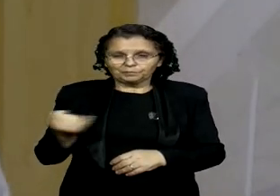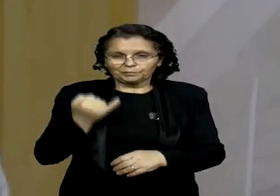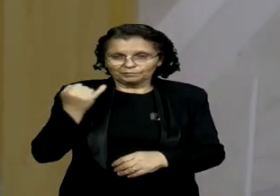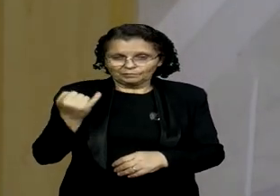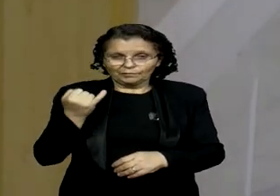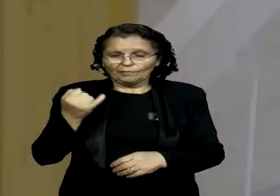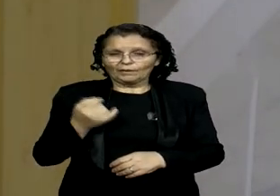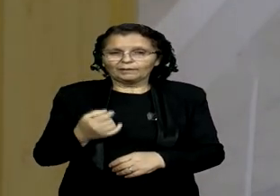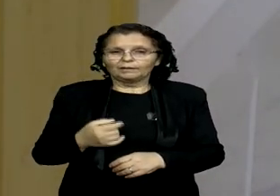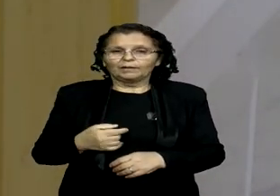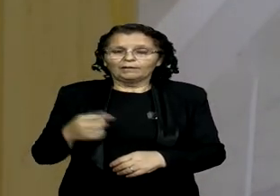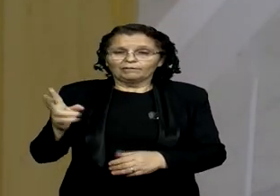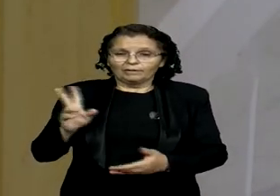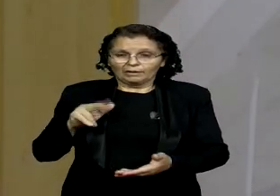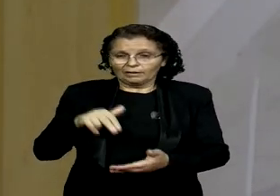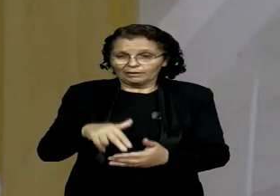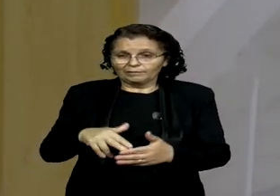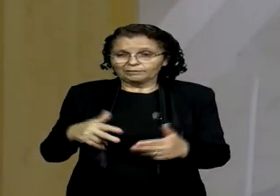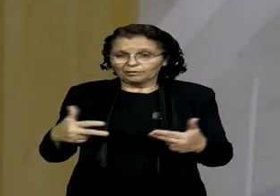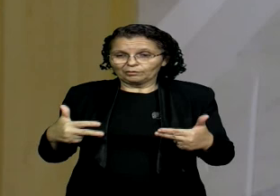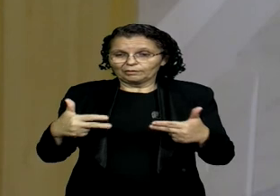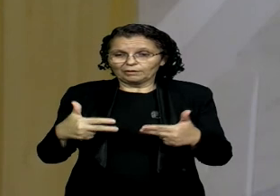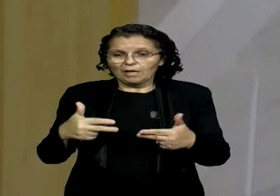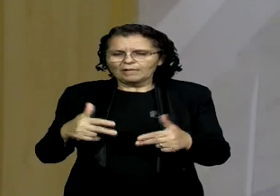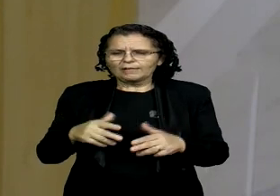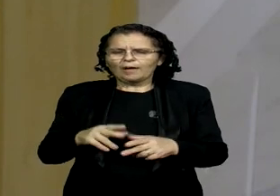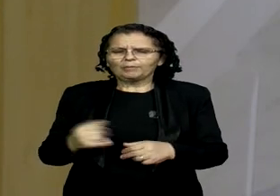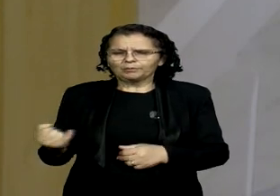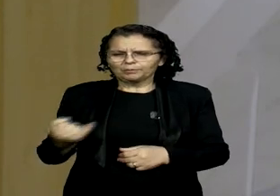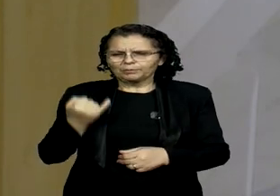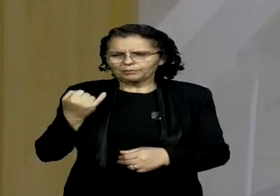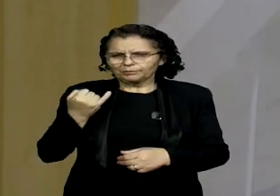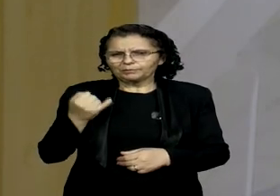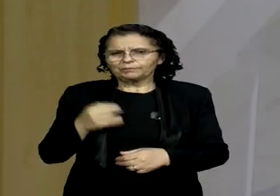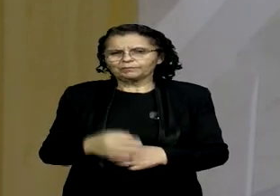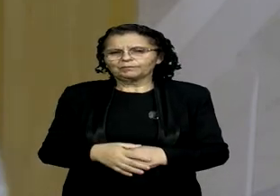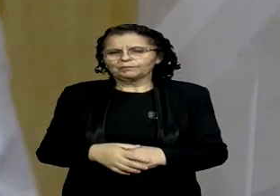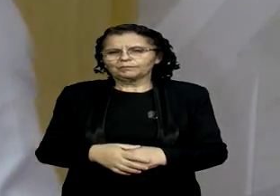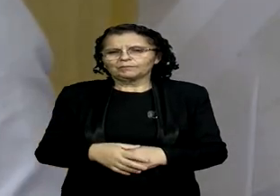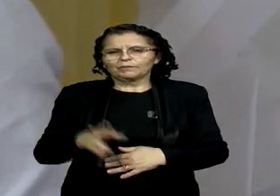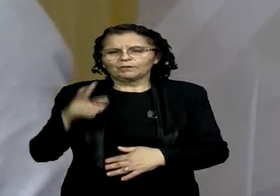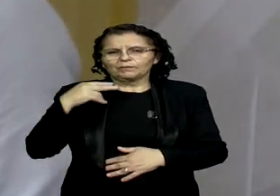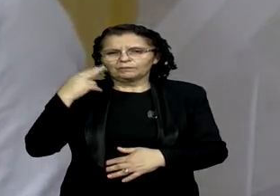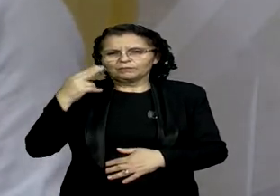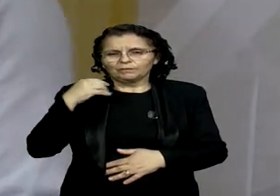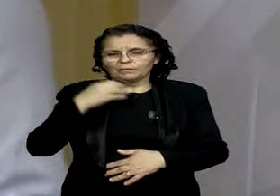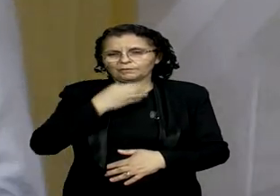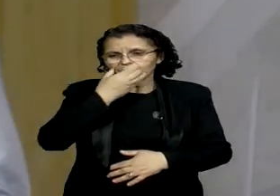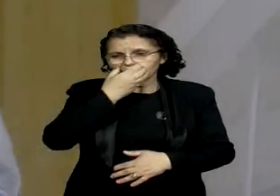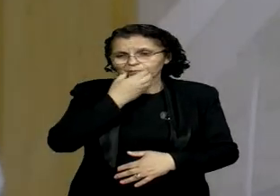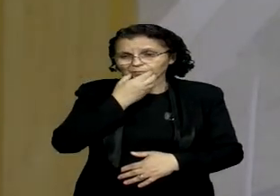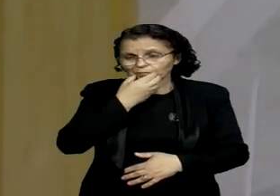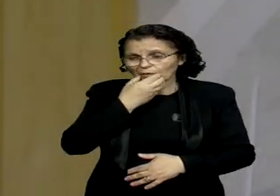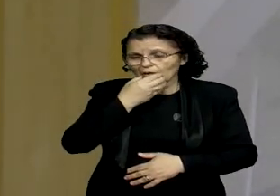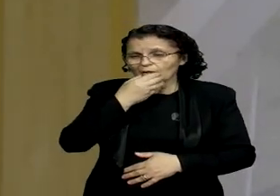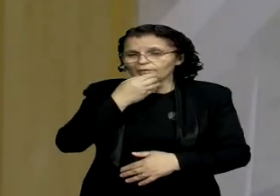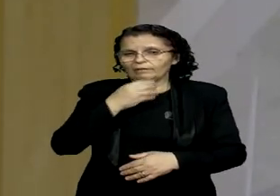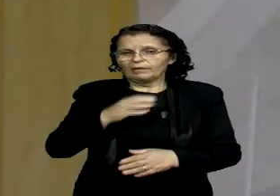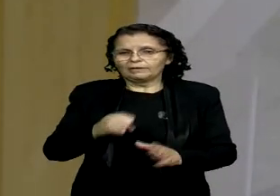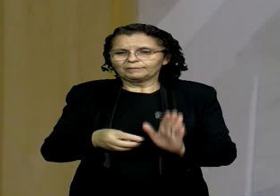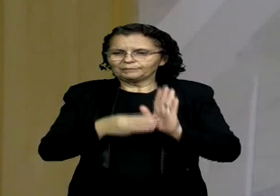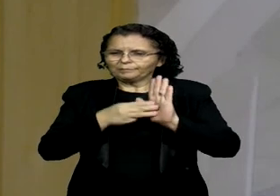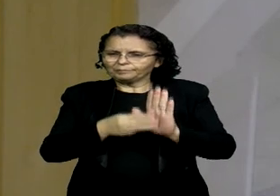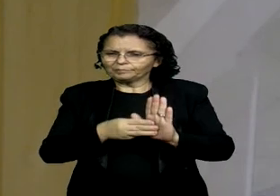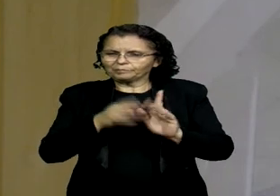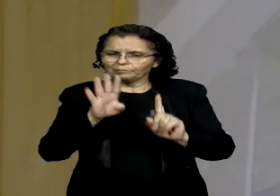Elivelto, a gente poder vir aqui nessa Casa de Leis, e hoje é importante que o vereador Carmônio faça essa homenagem, porque